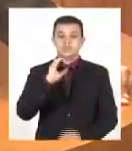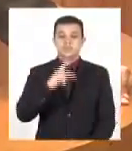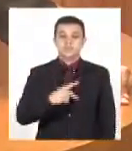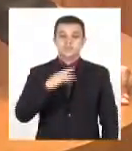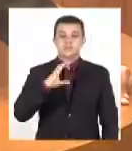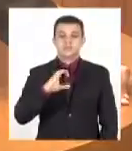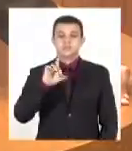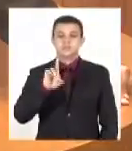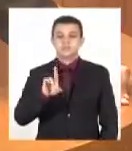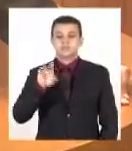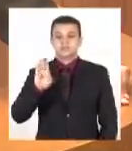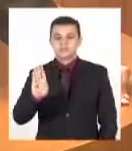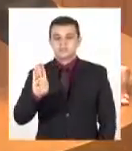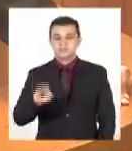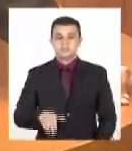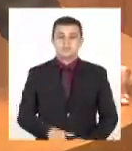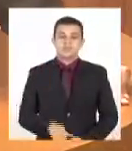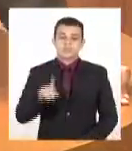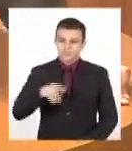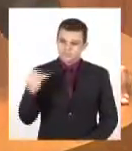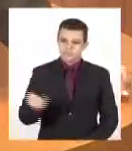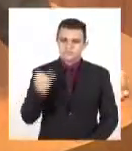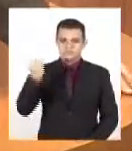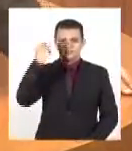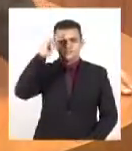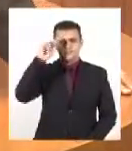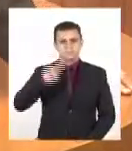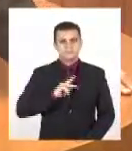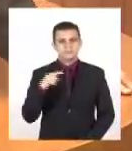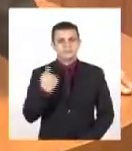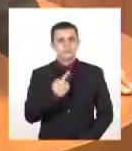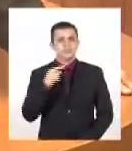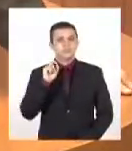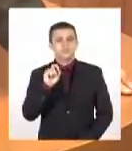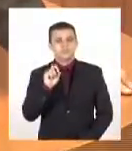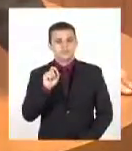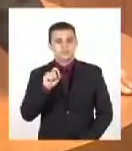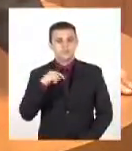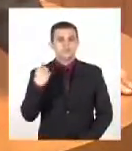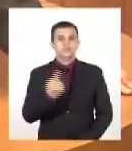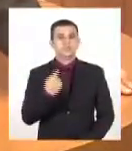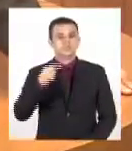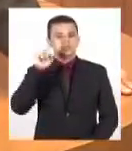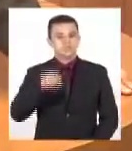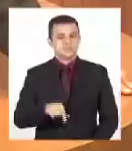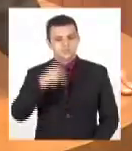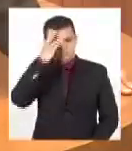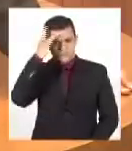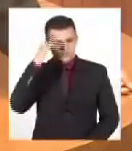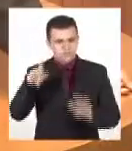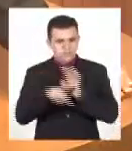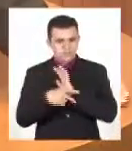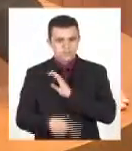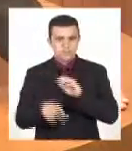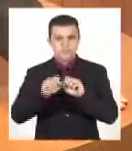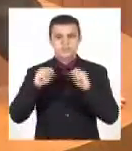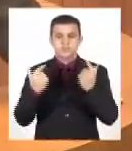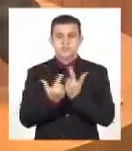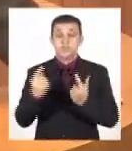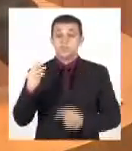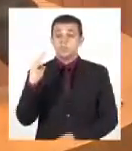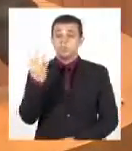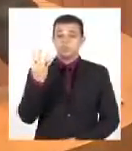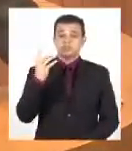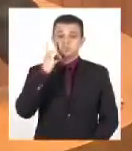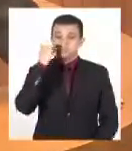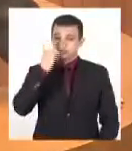E é muito importante para nós, que somos aqui deste Parlamento, quatro deputados